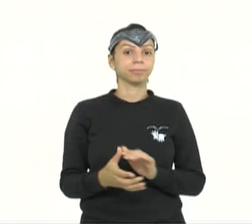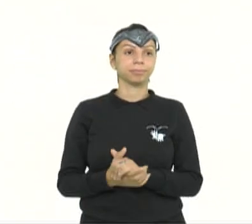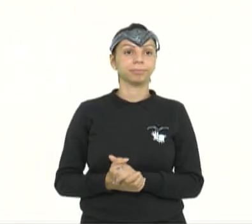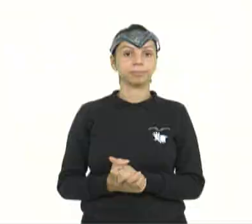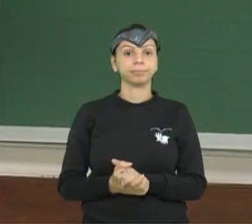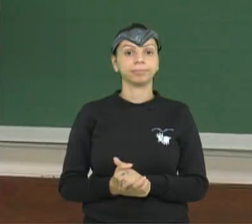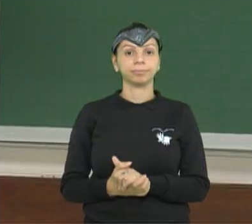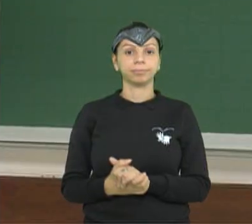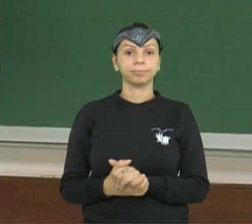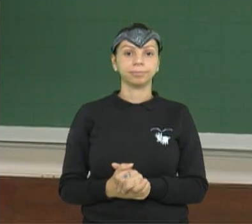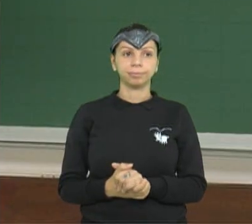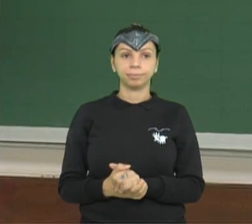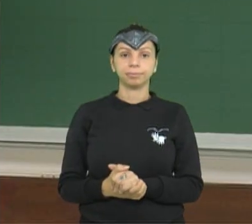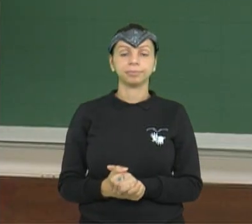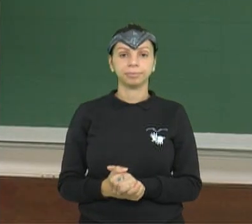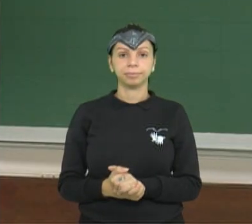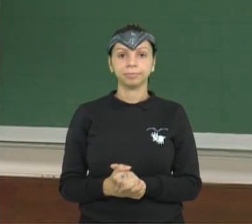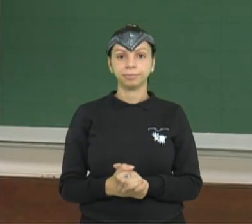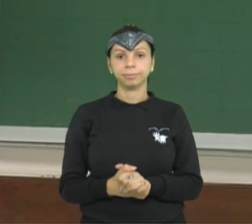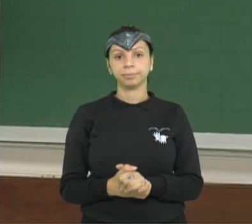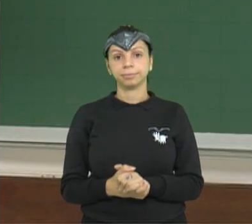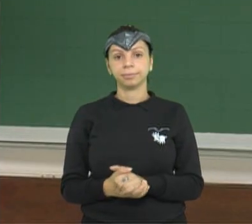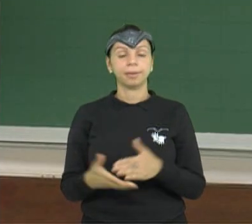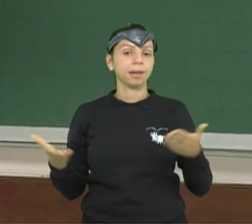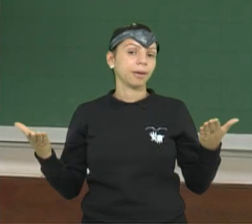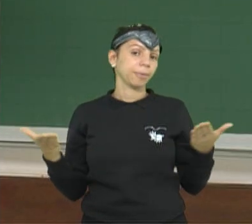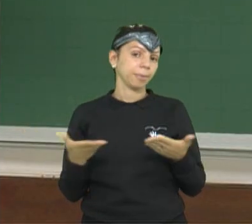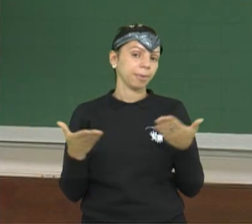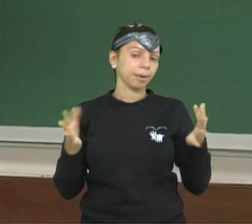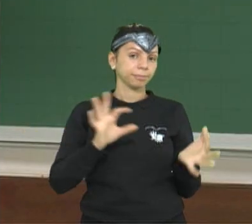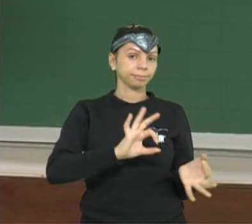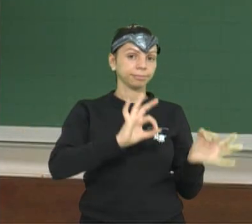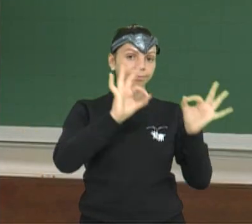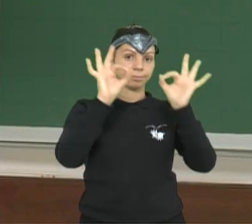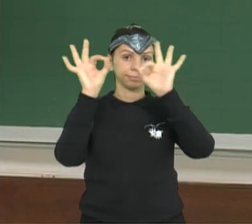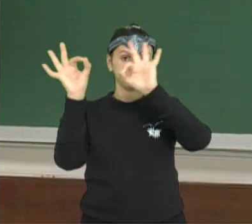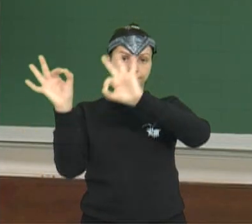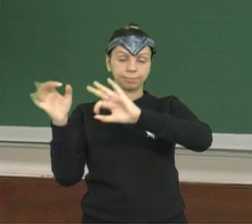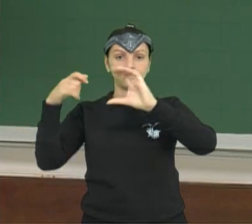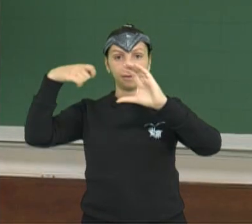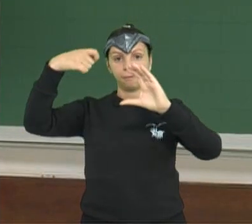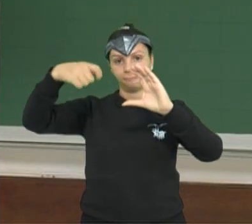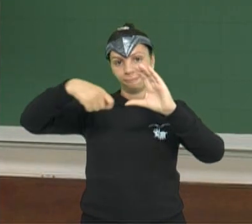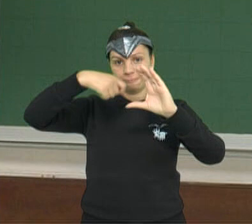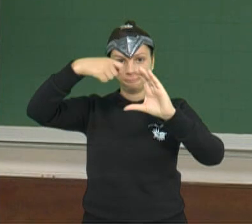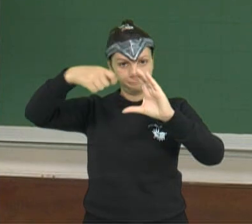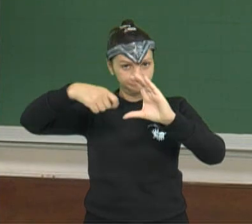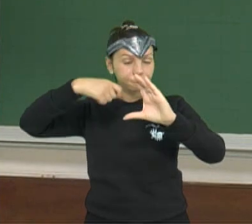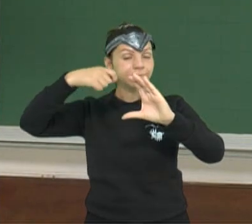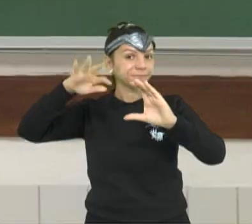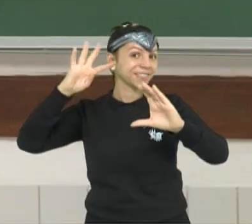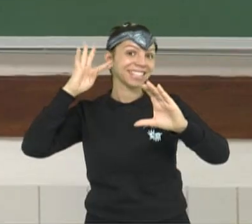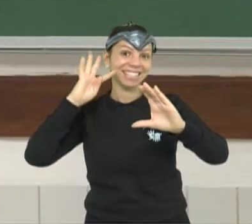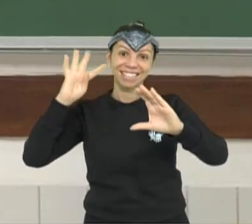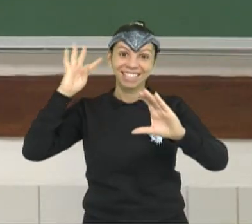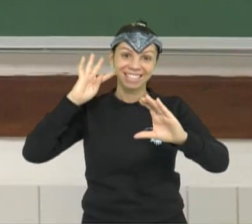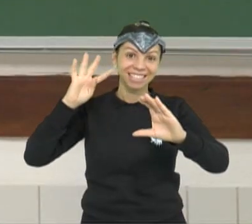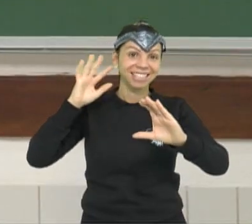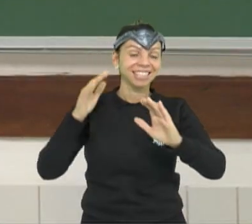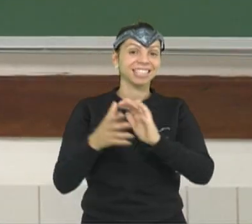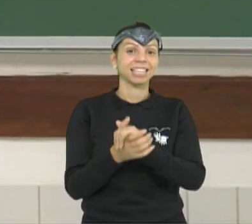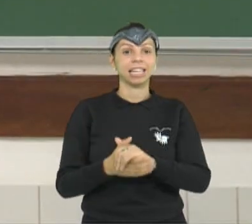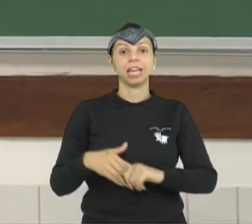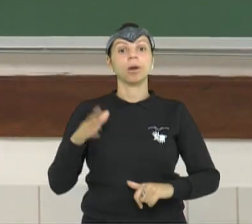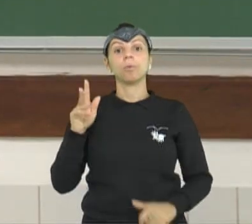né? Bom, agora nós vamos assistir um vídeo. Olha que legal, é o